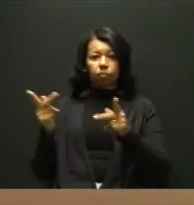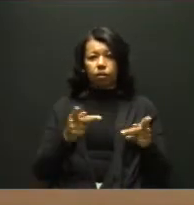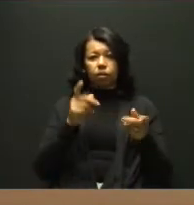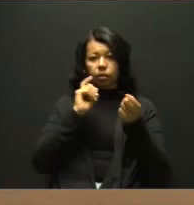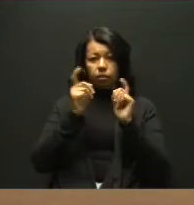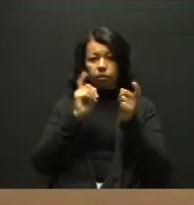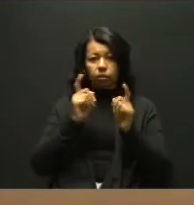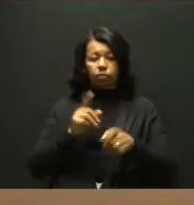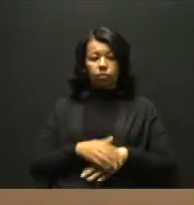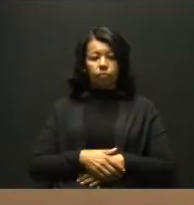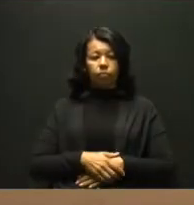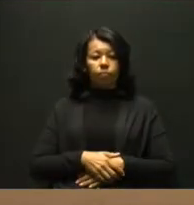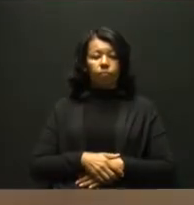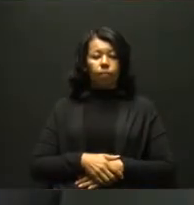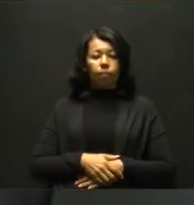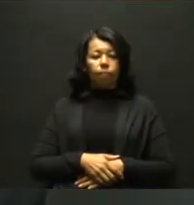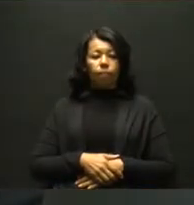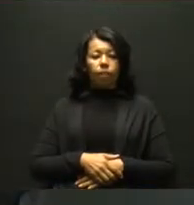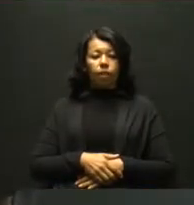a apresentação